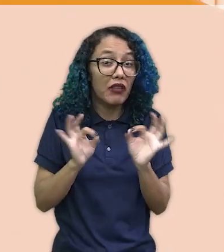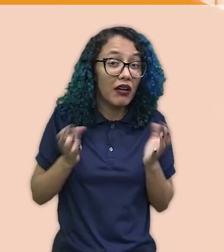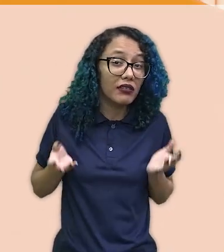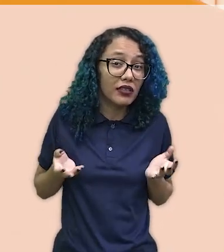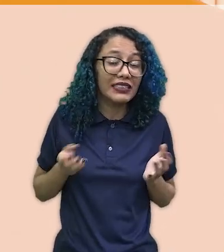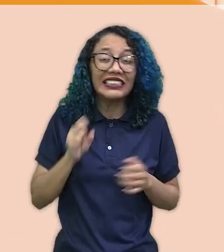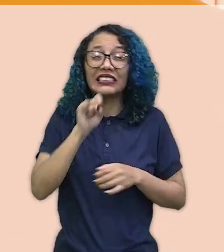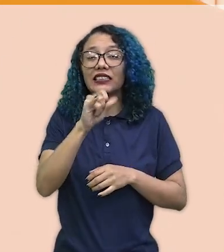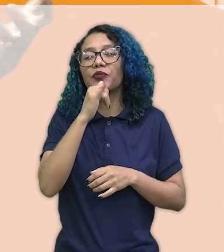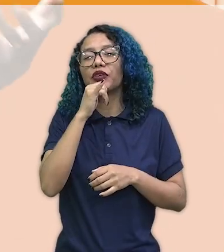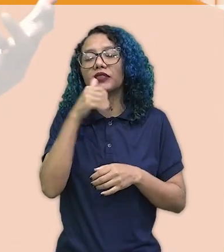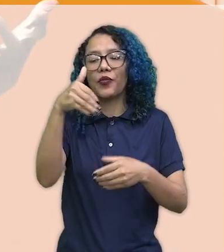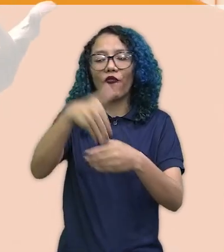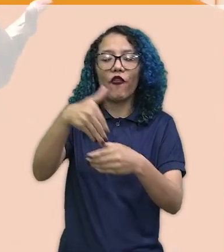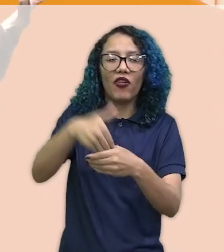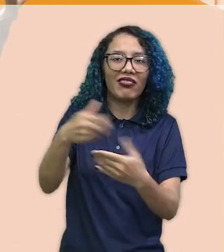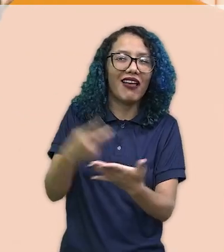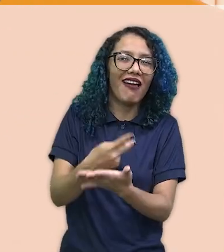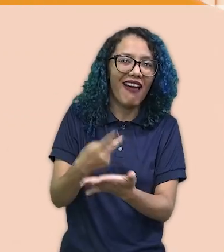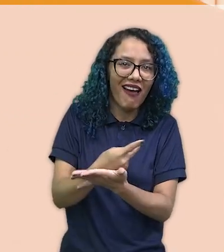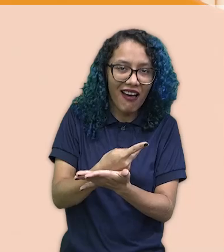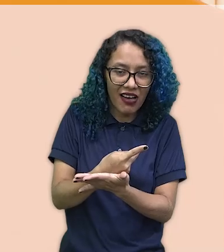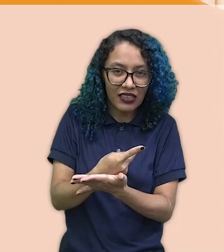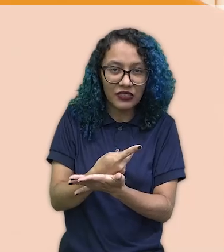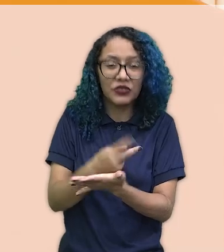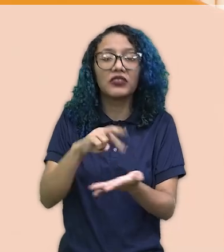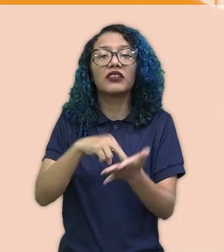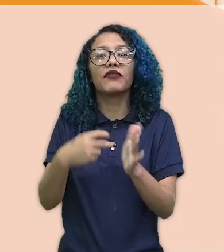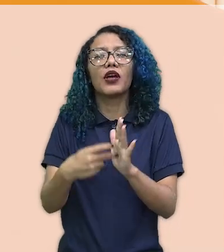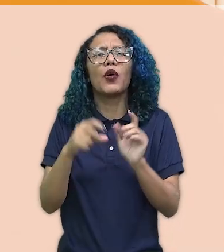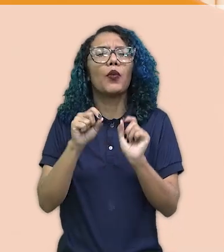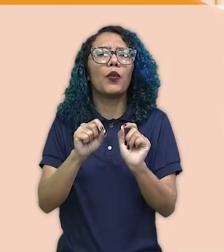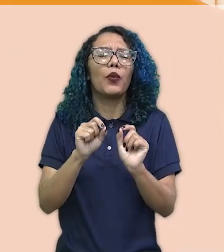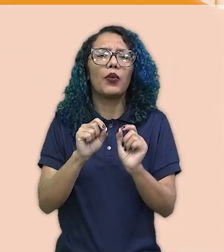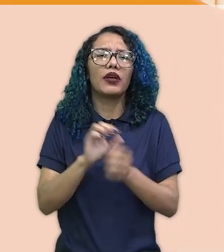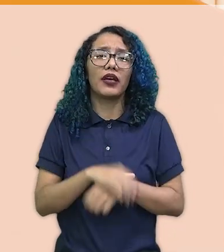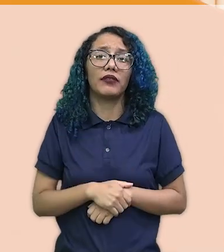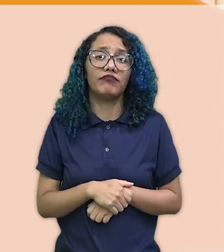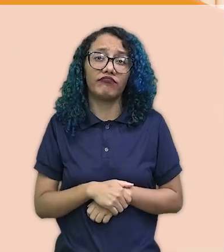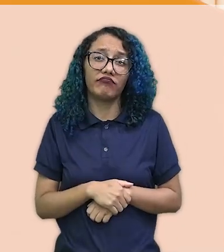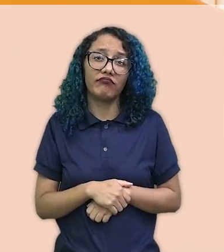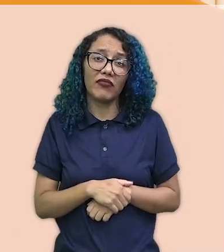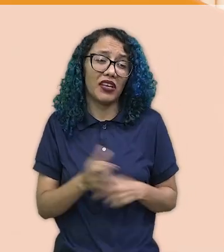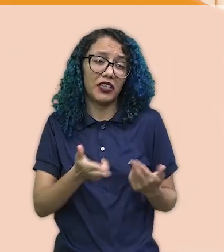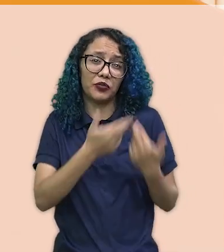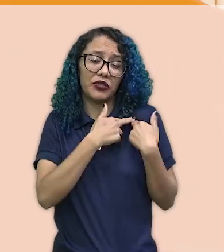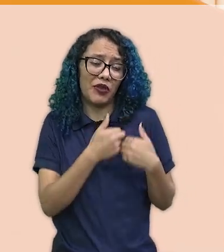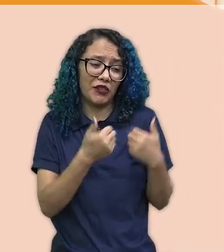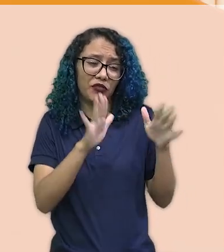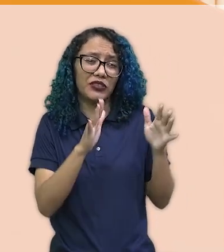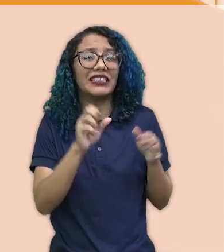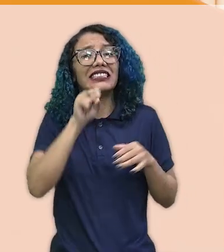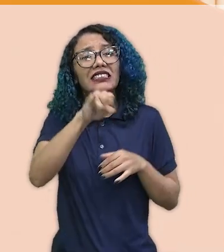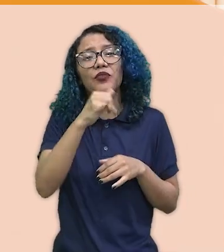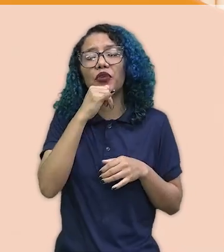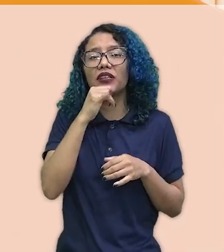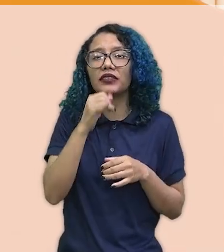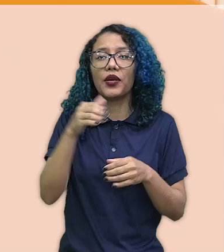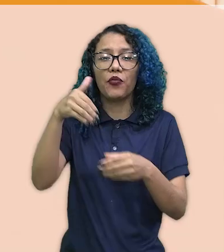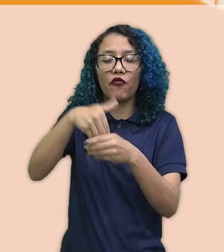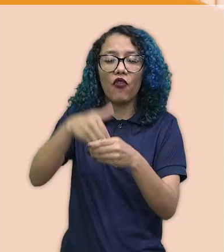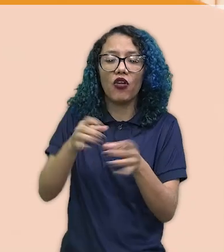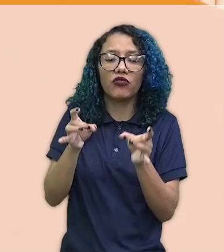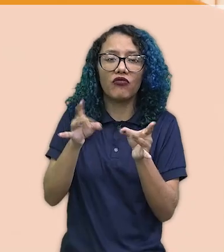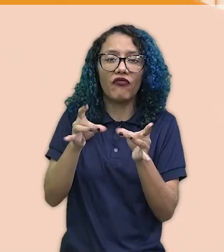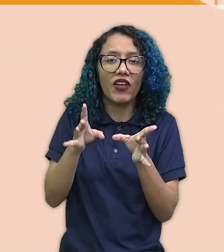verdade? Quando você vota errado, você está dizendo, façam o que bem entender. Quando você vende o seu voto,